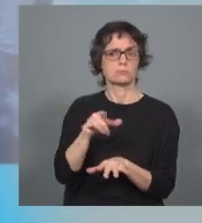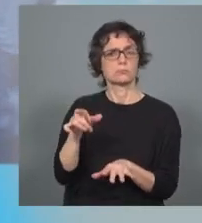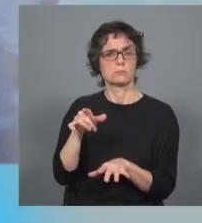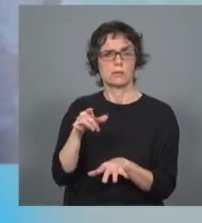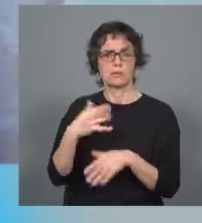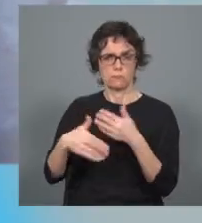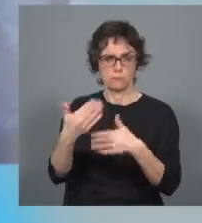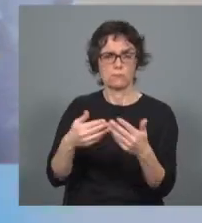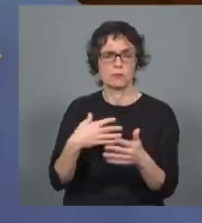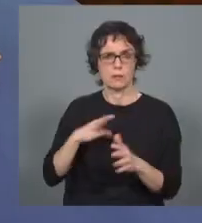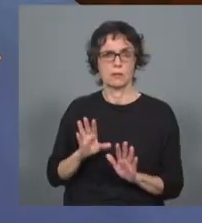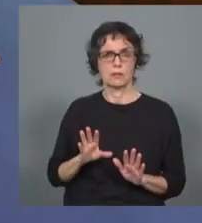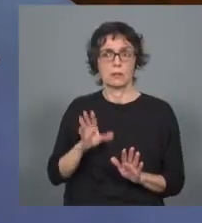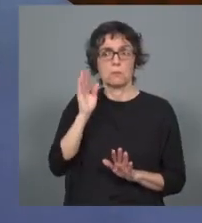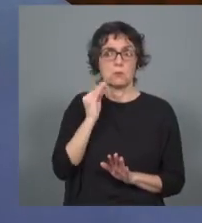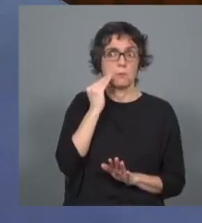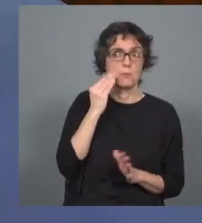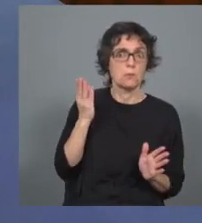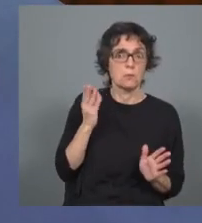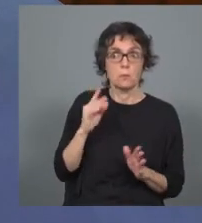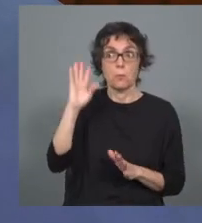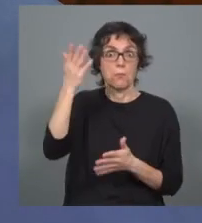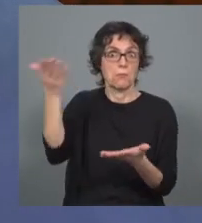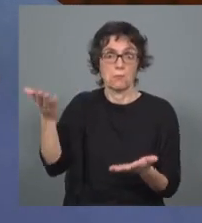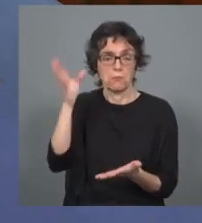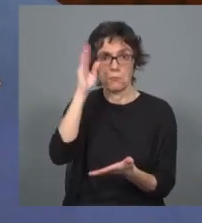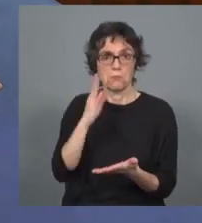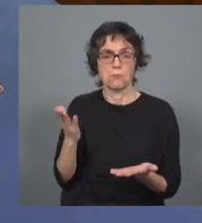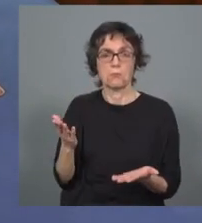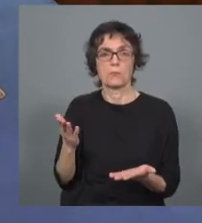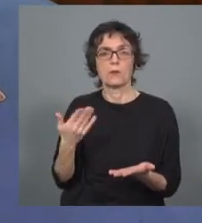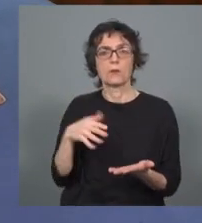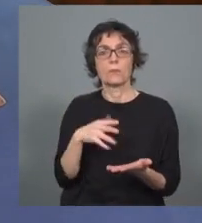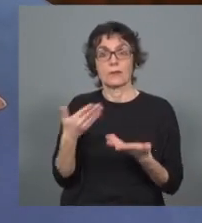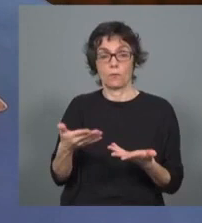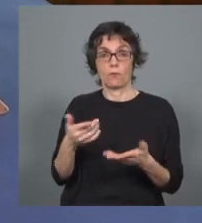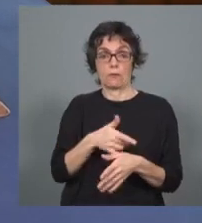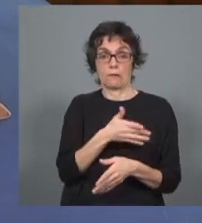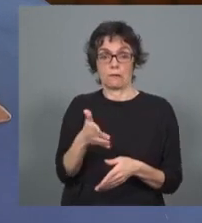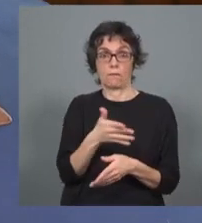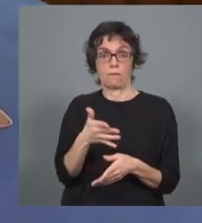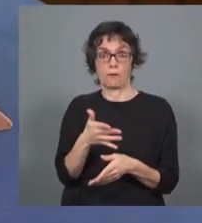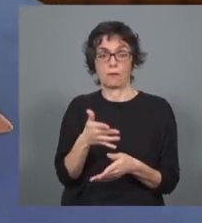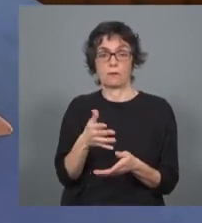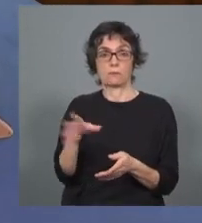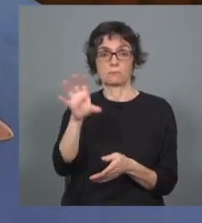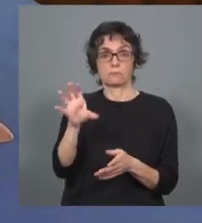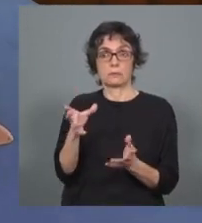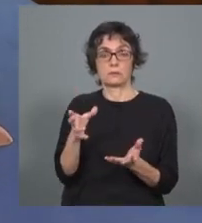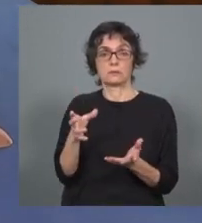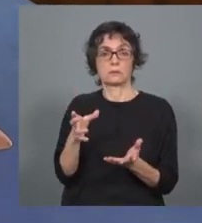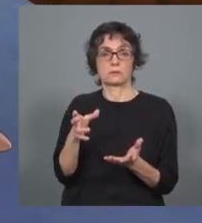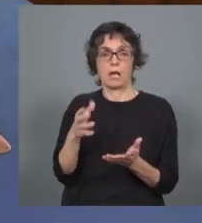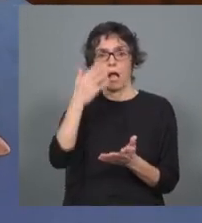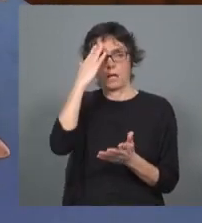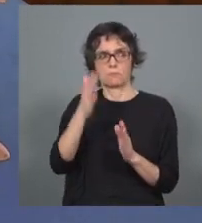avançar nesse sentido. Não sabemos quando. E também, de facto, dentro do momento em que vive o país, não se concebe que seja uma coisa